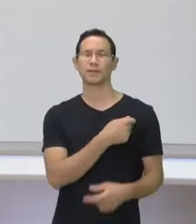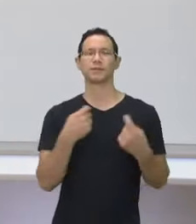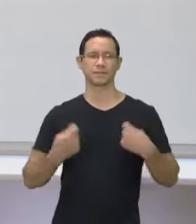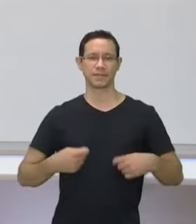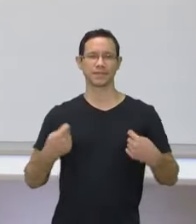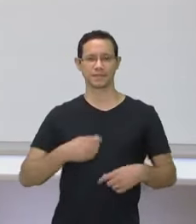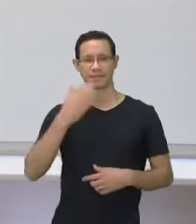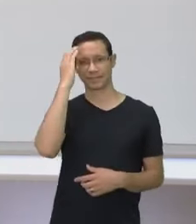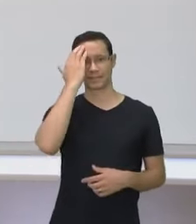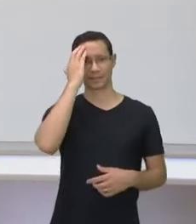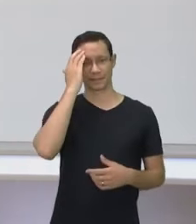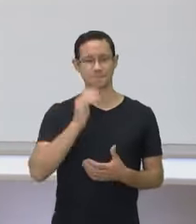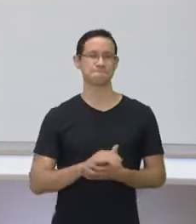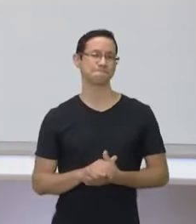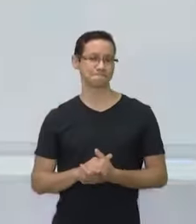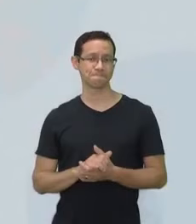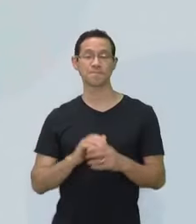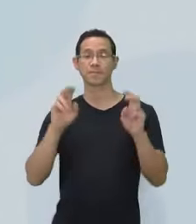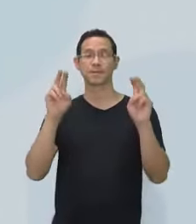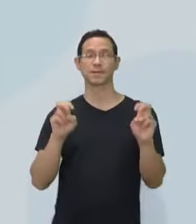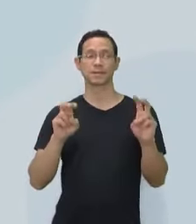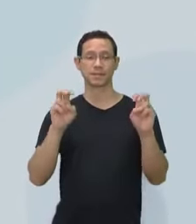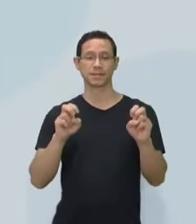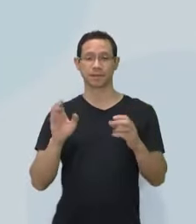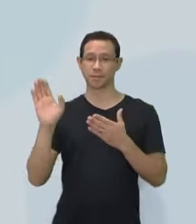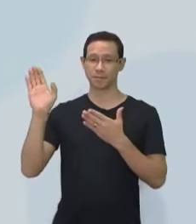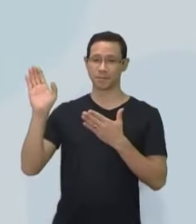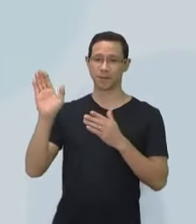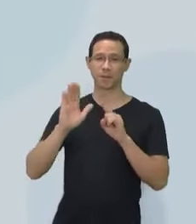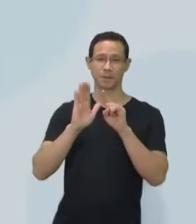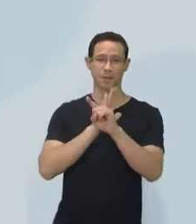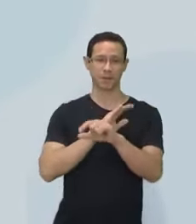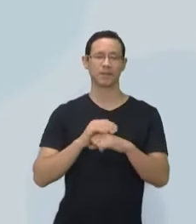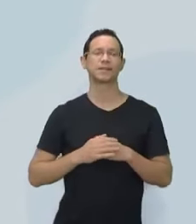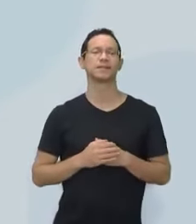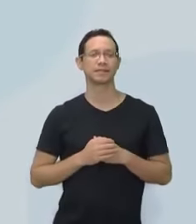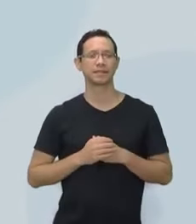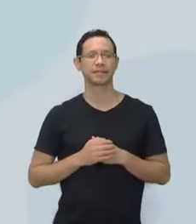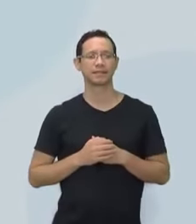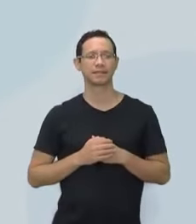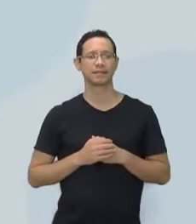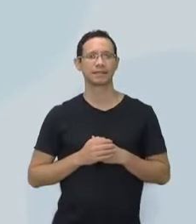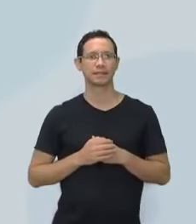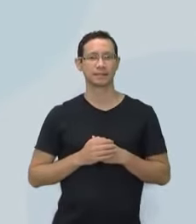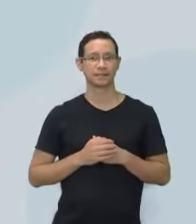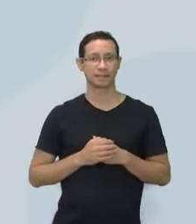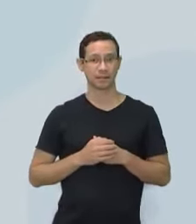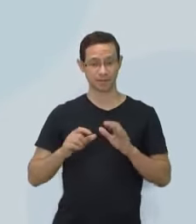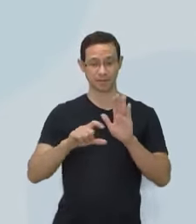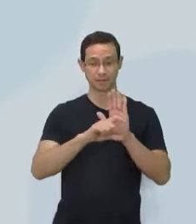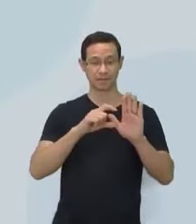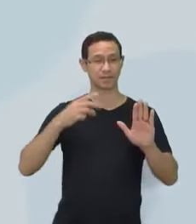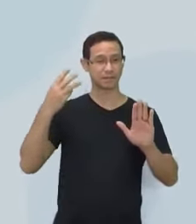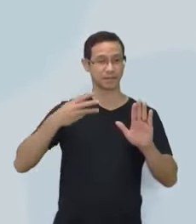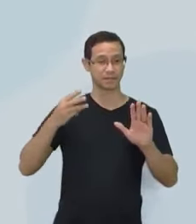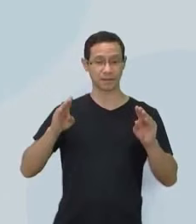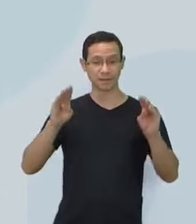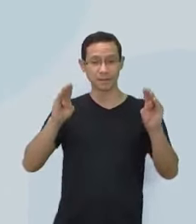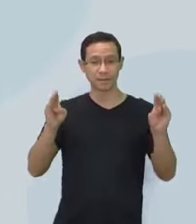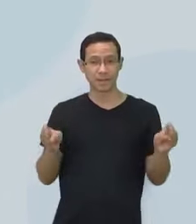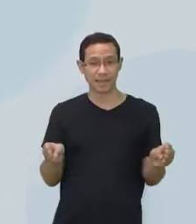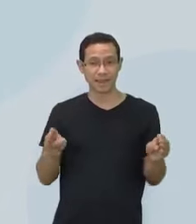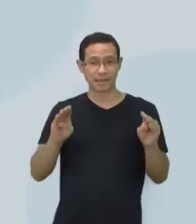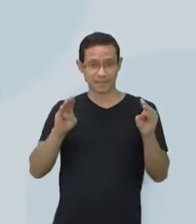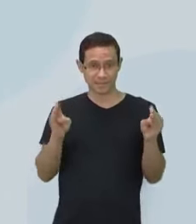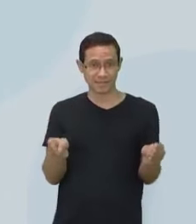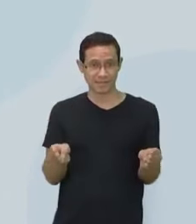entender. Na questão, se pergunta o seguinte, questão 24. No terceiro parágrafo, os parênteses